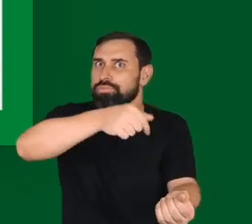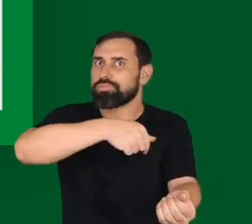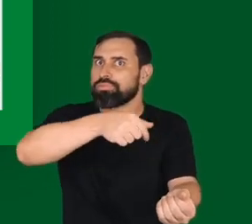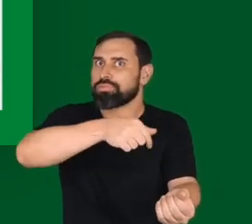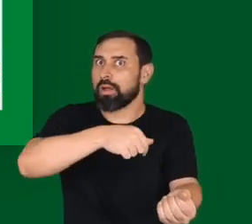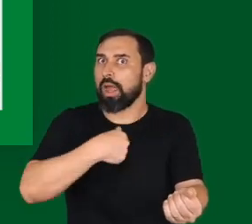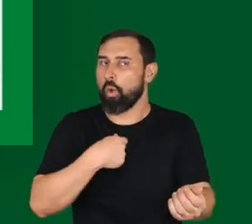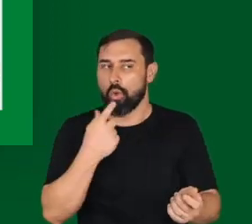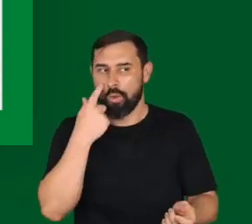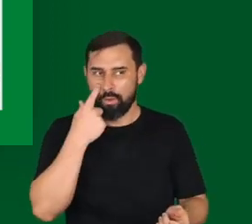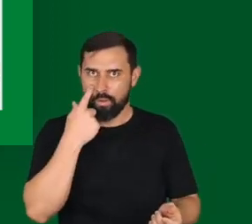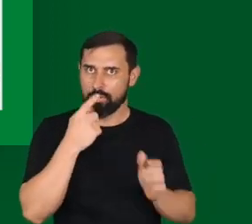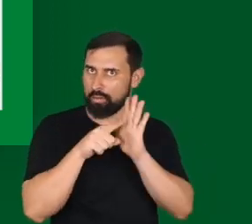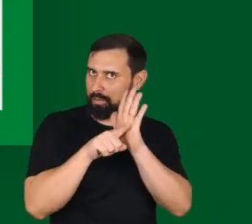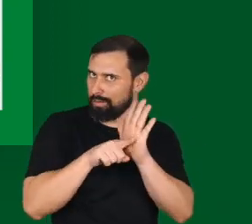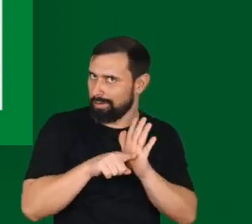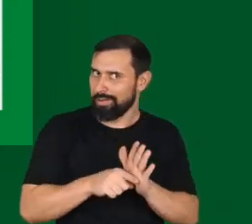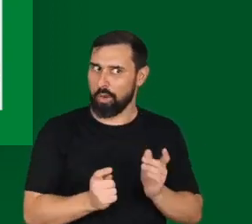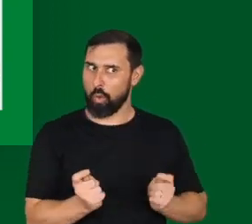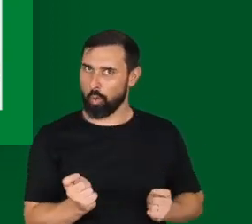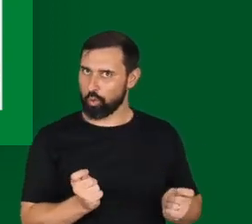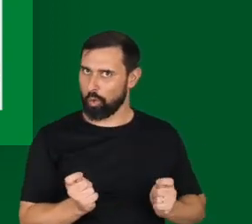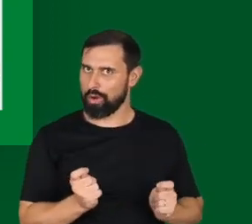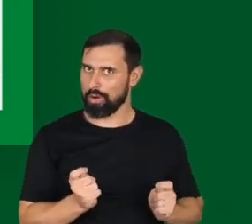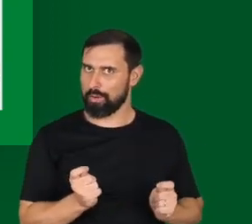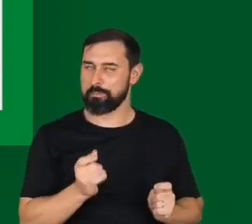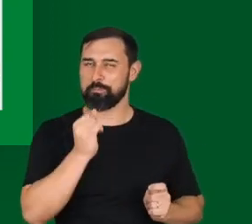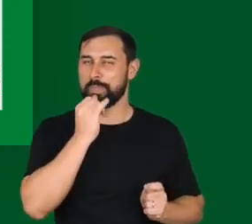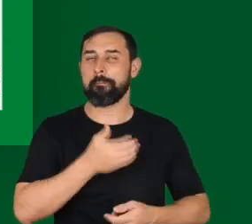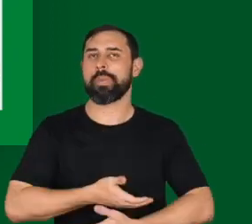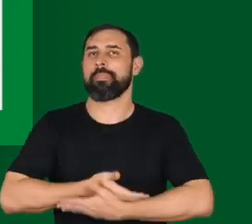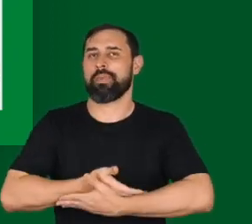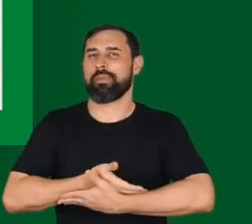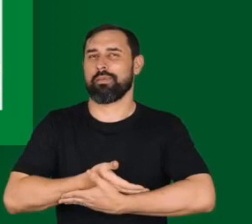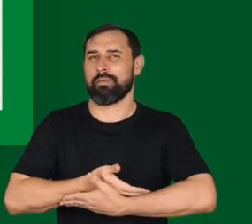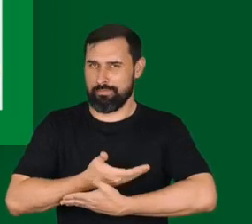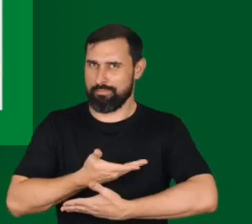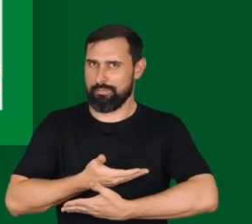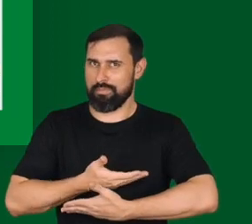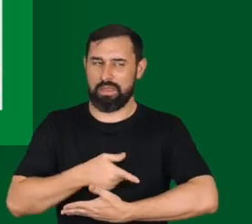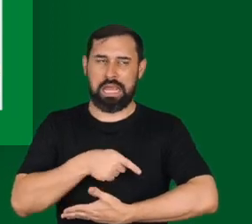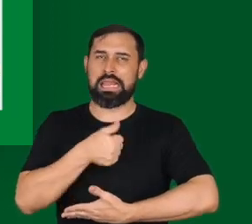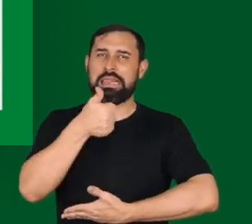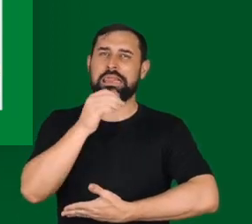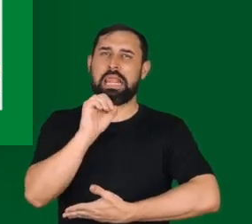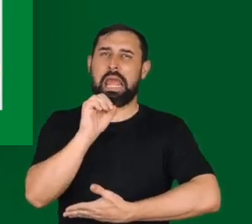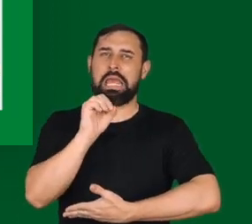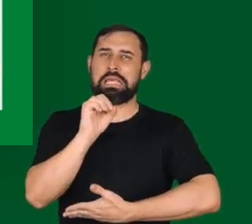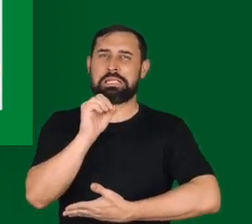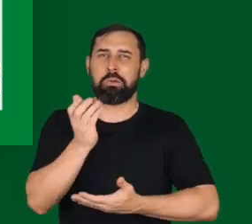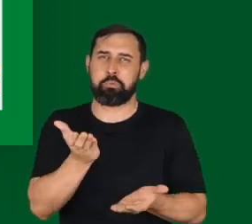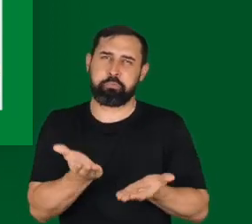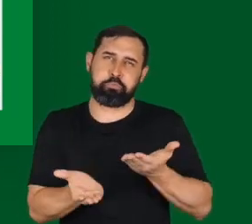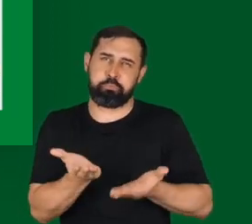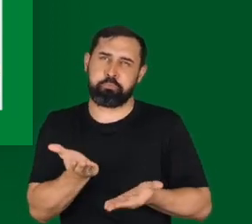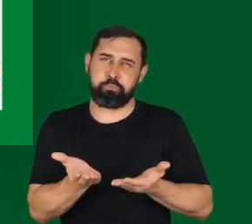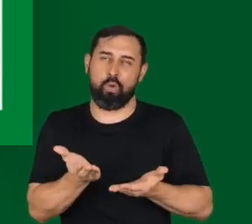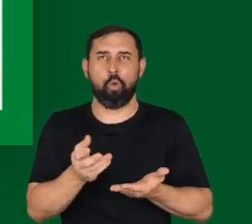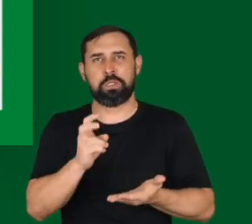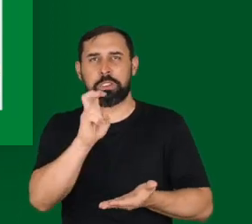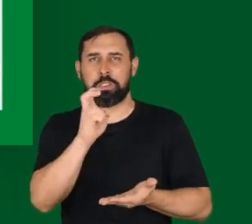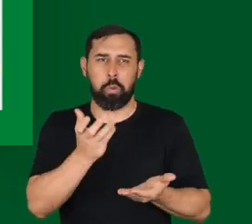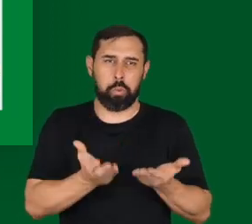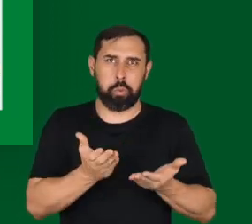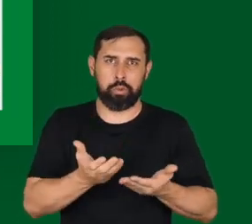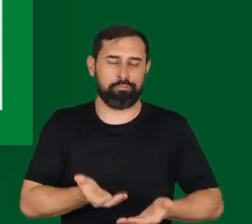ter o controle dessa volemia que está entrando nessa criança. Então imagina eu pegar uma criança, né? Um bebezinho ali de